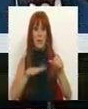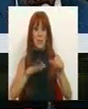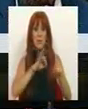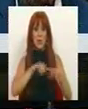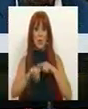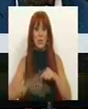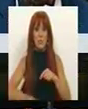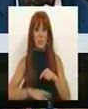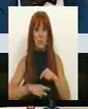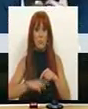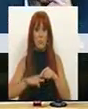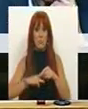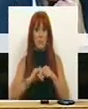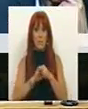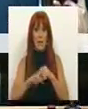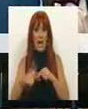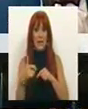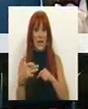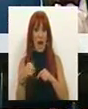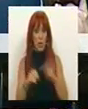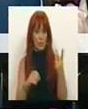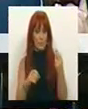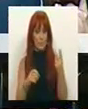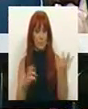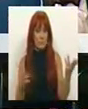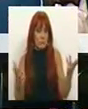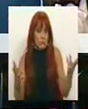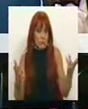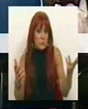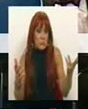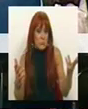deputado Miguel Tiago,